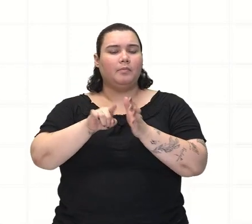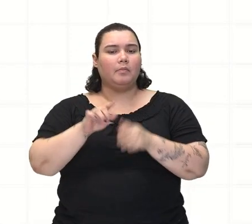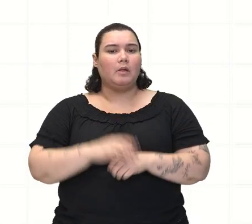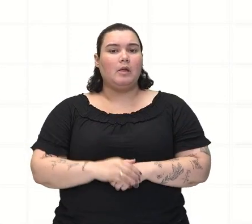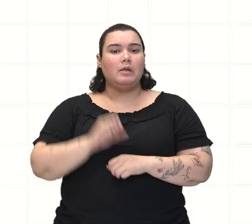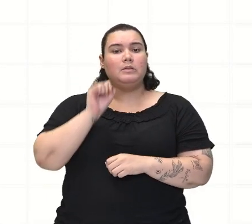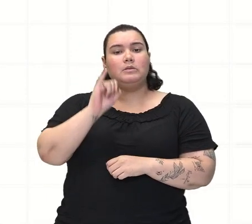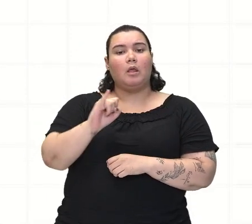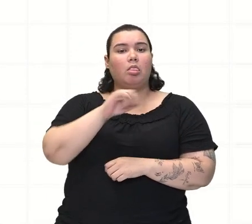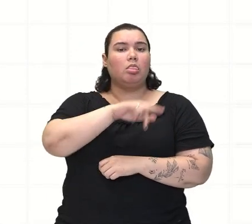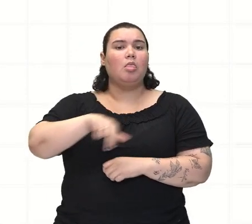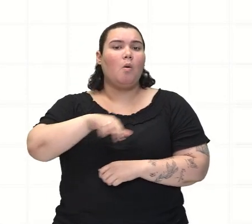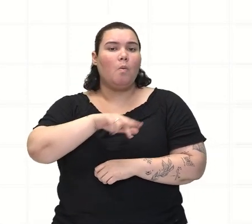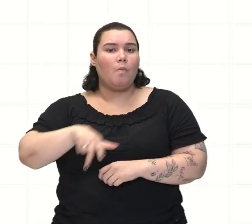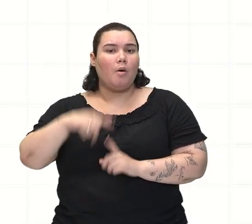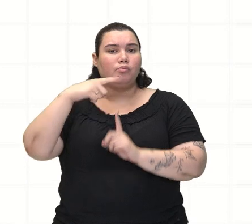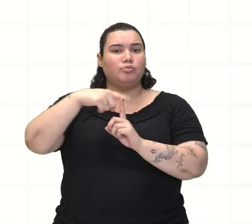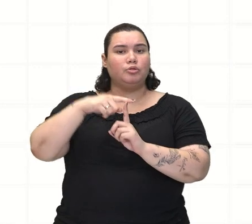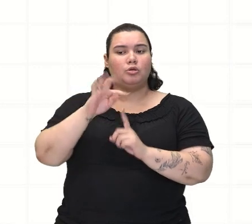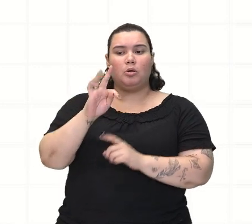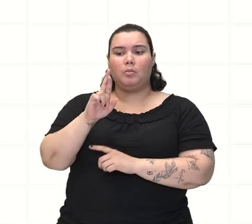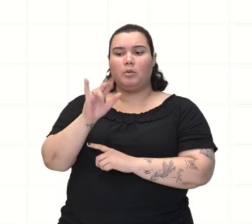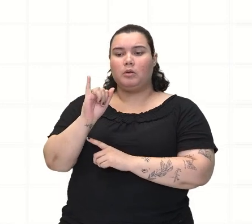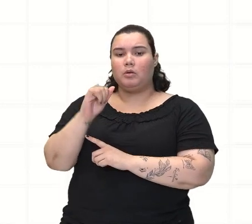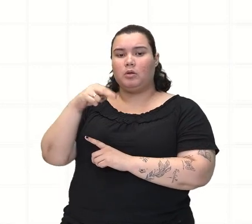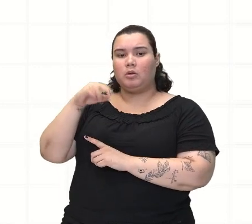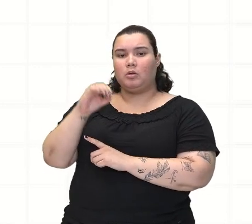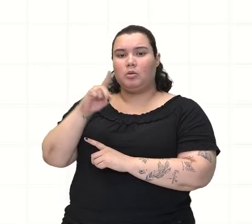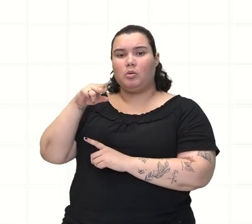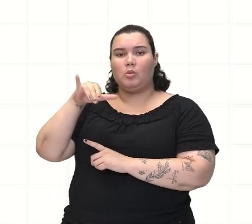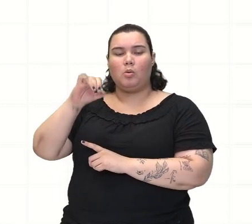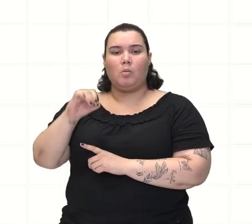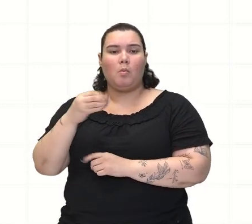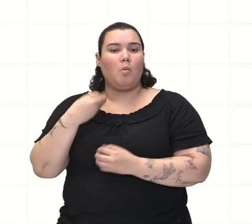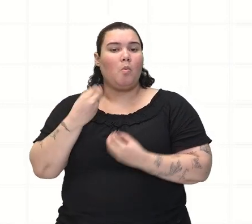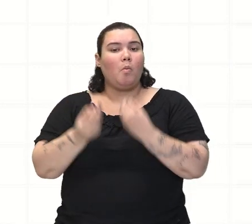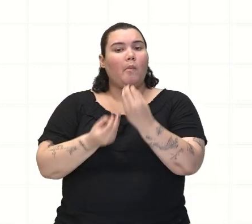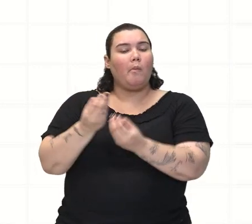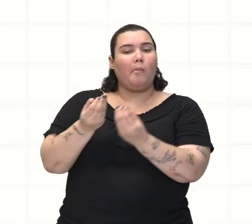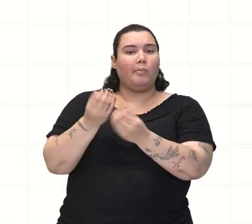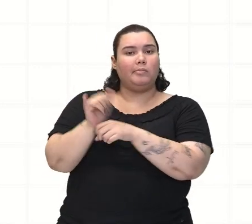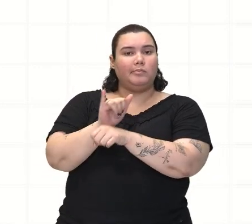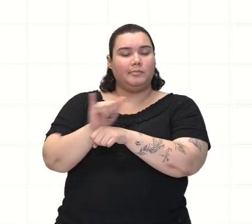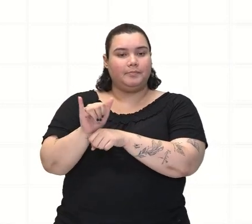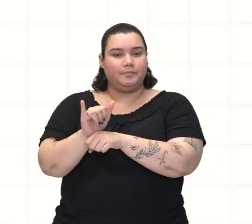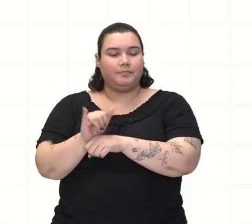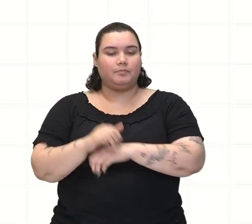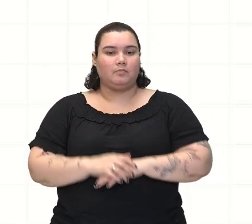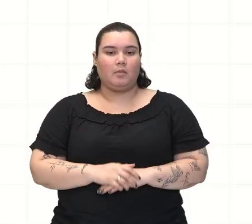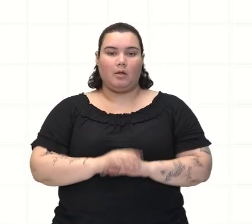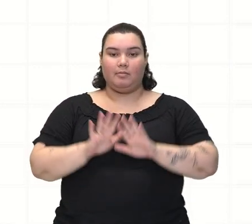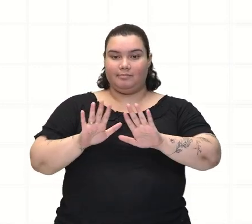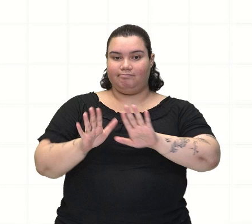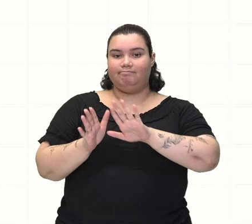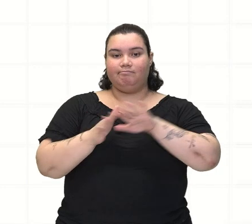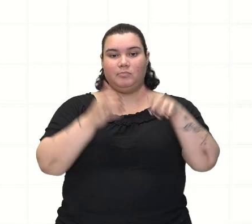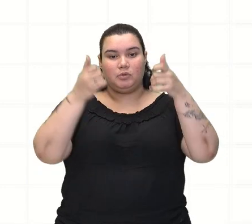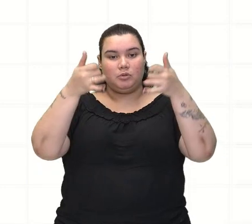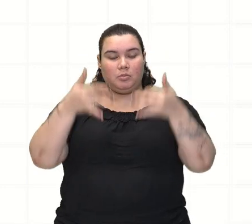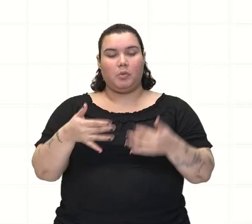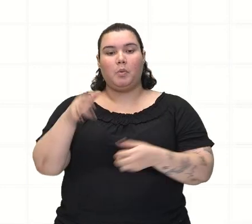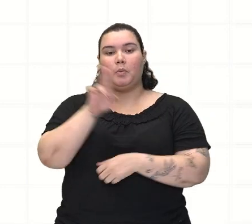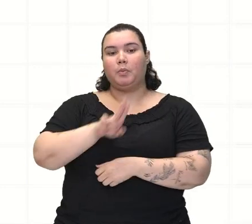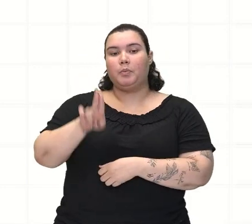não for um trinômio perfeito, o que é que eu posso fazer? Aí, nós vamos utilizar uma